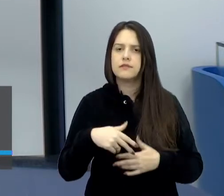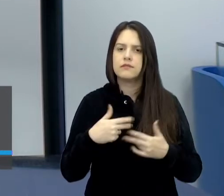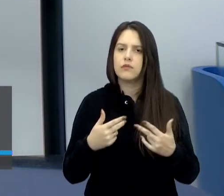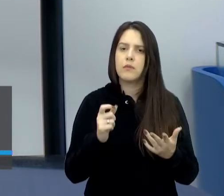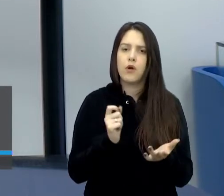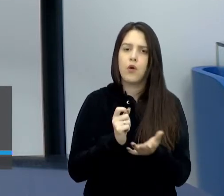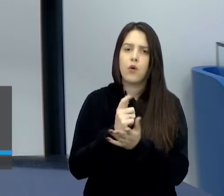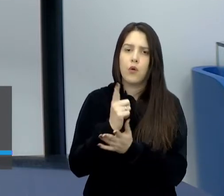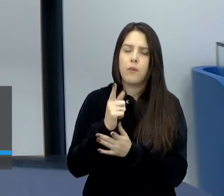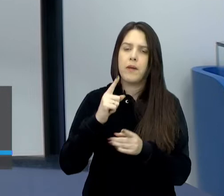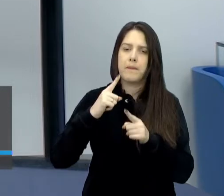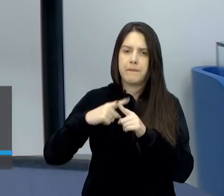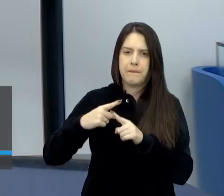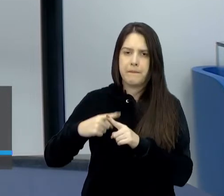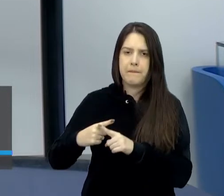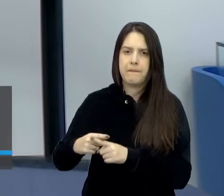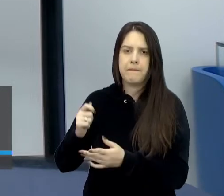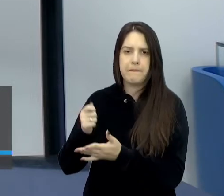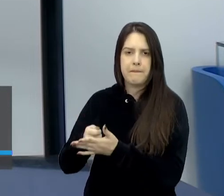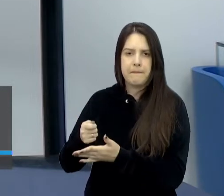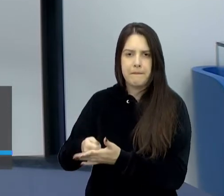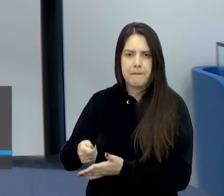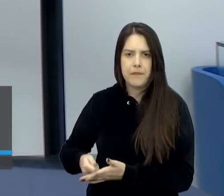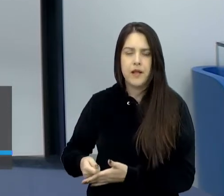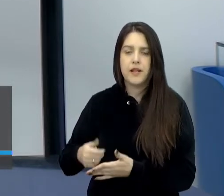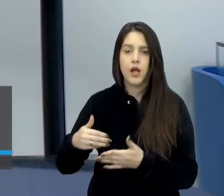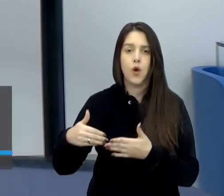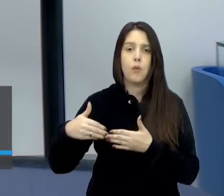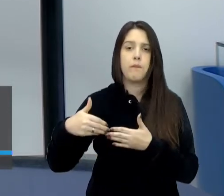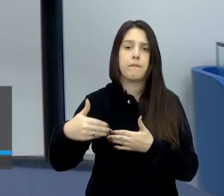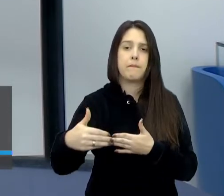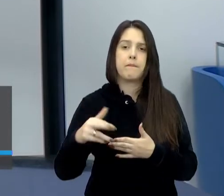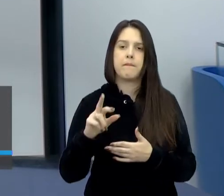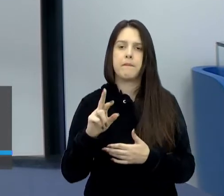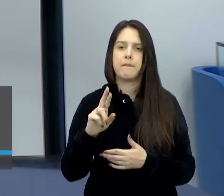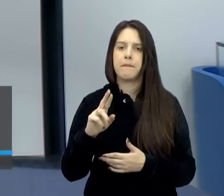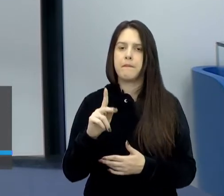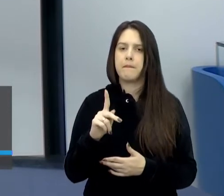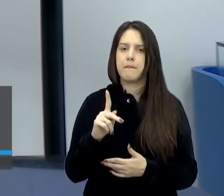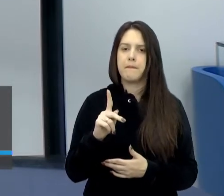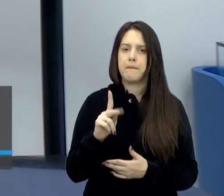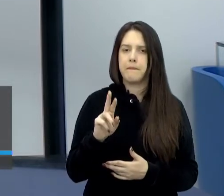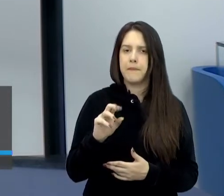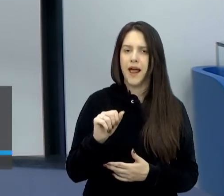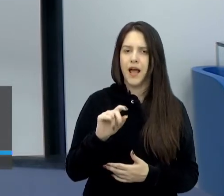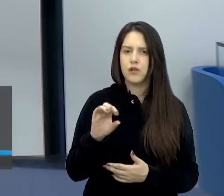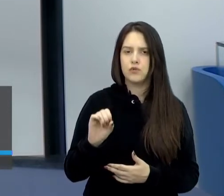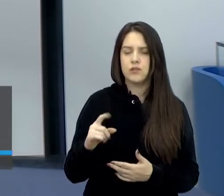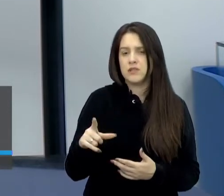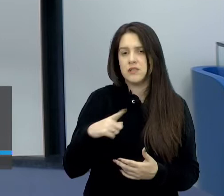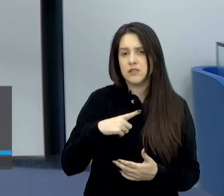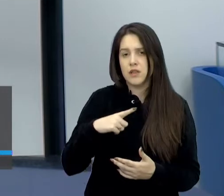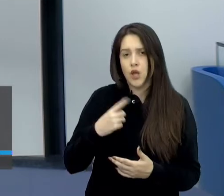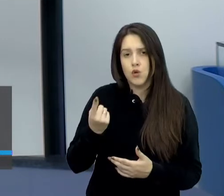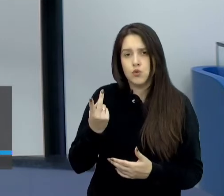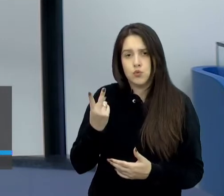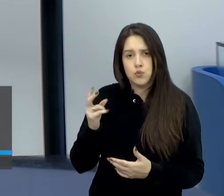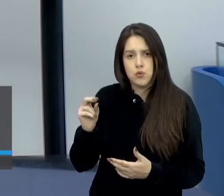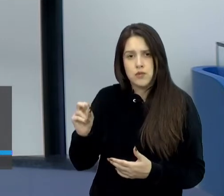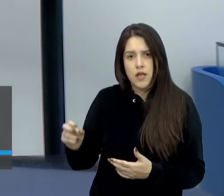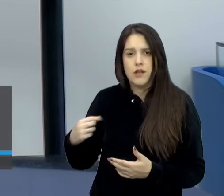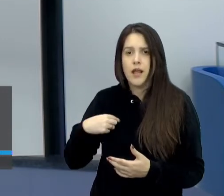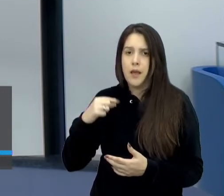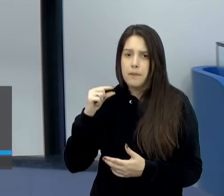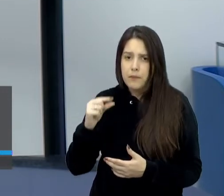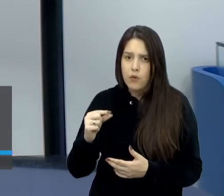compra parcelada, uma compra aí a prazo, uma compra que não seja assim com débito ou com Pix, né? Que hoje em dia está